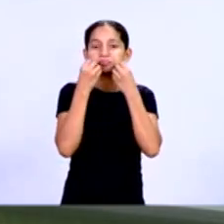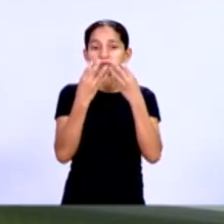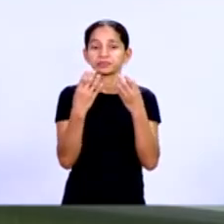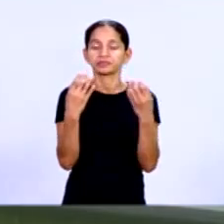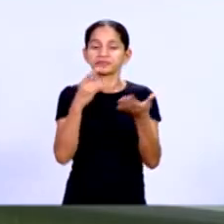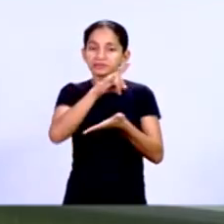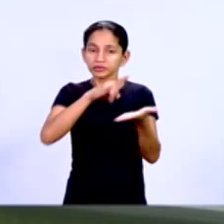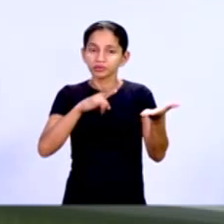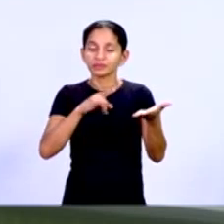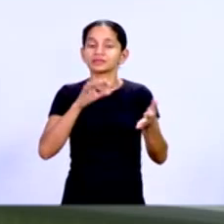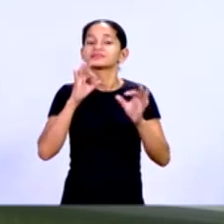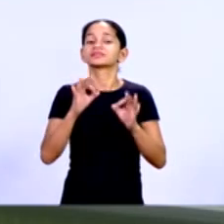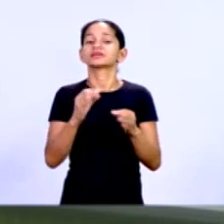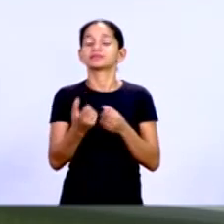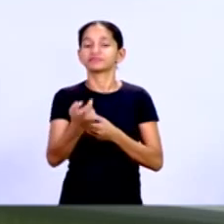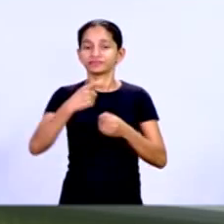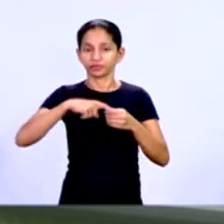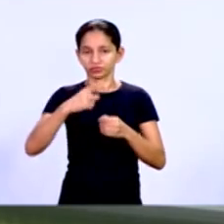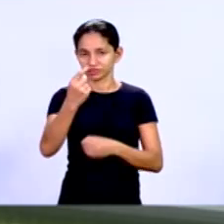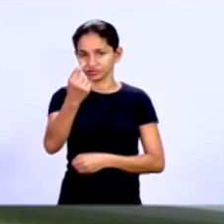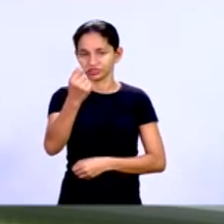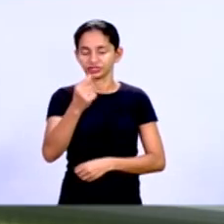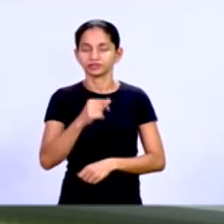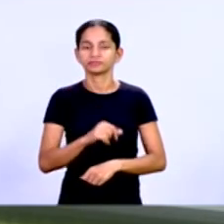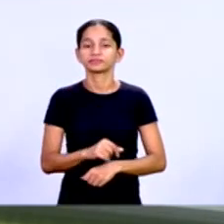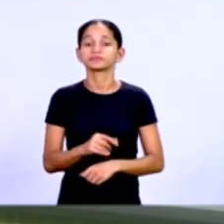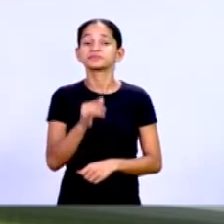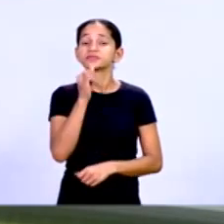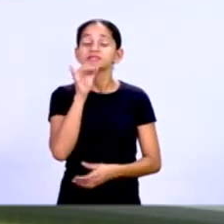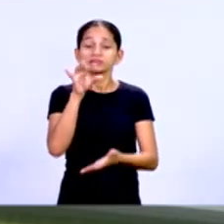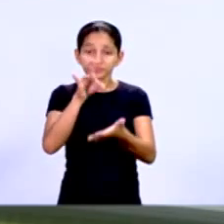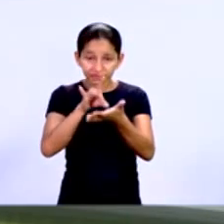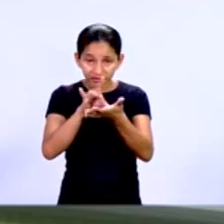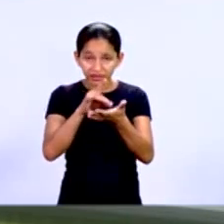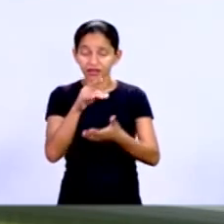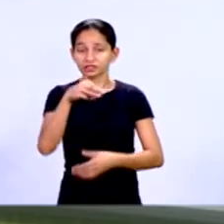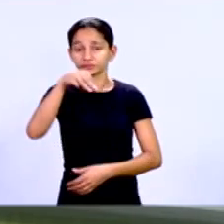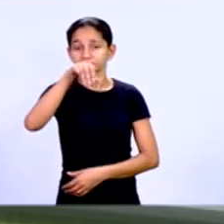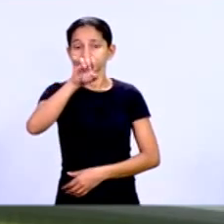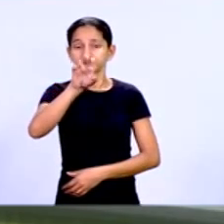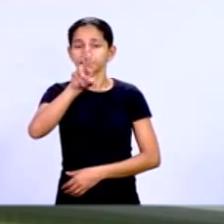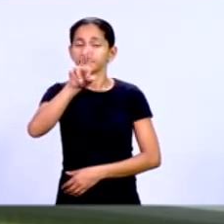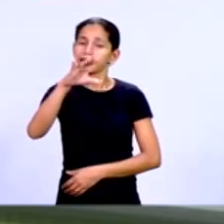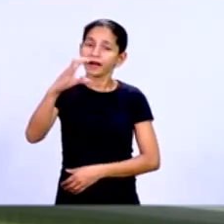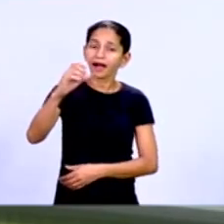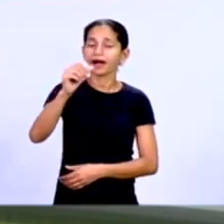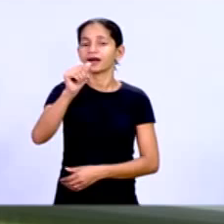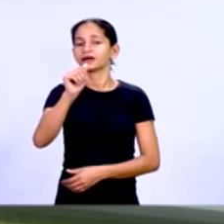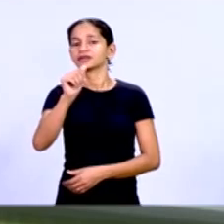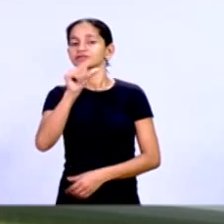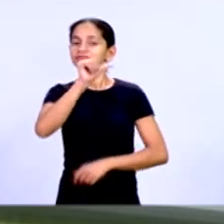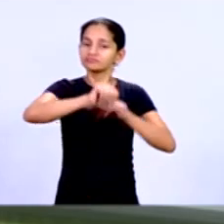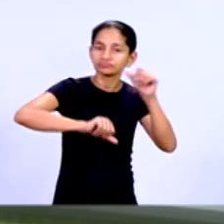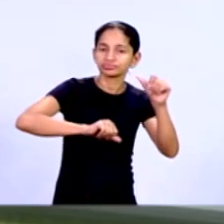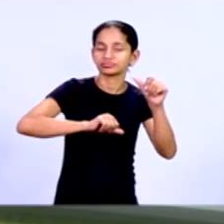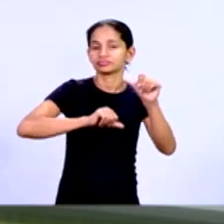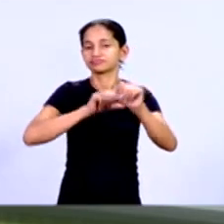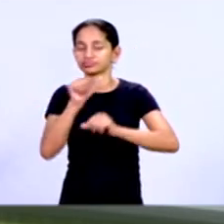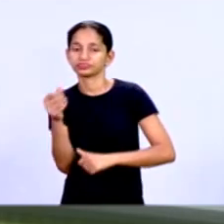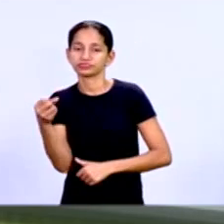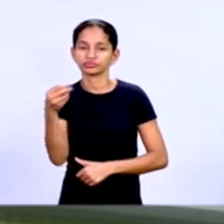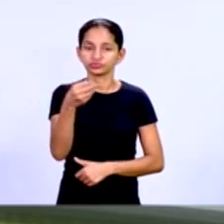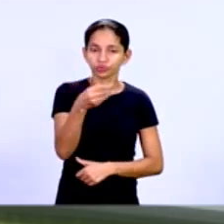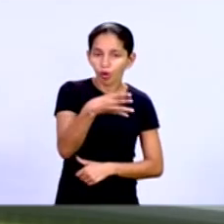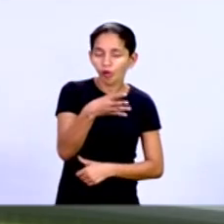você receba lá na frente. Na verdade, o mercado financeiro ele vem se modificando, vem se modernizando.